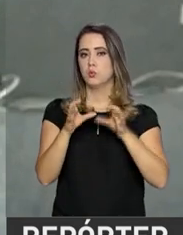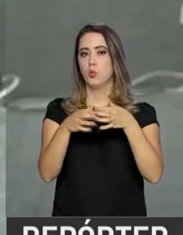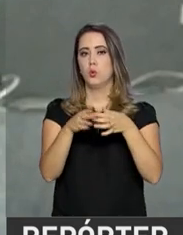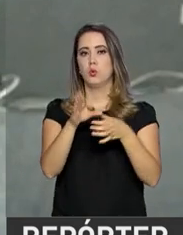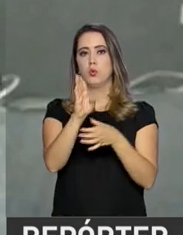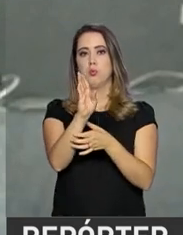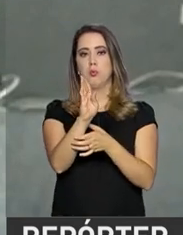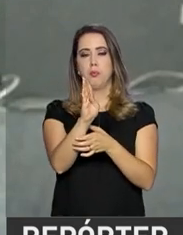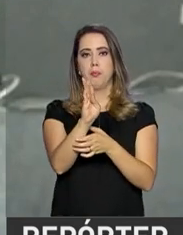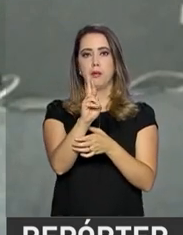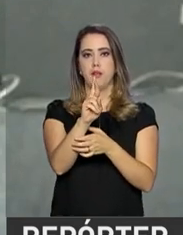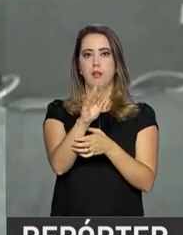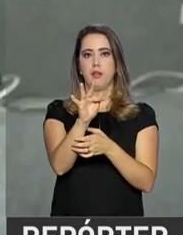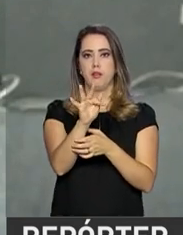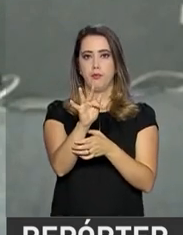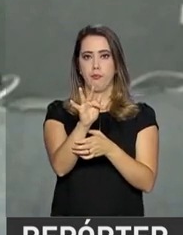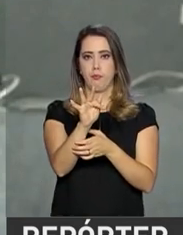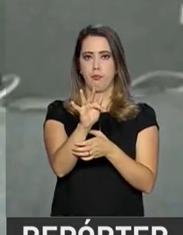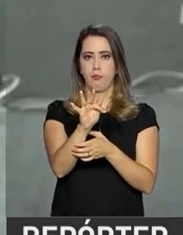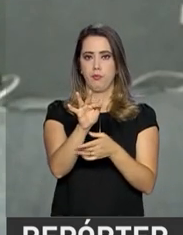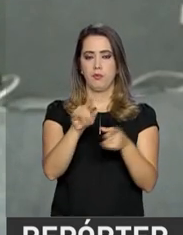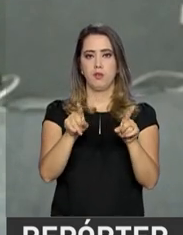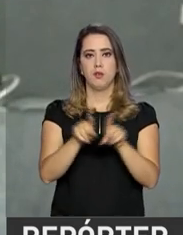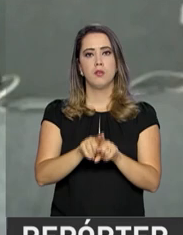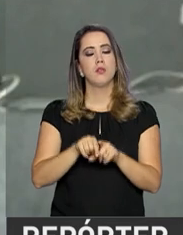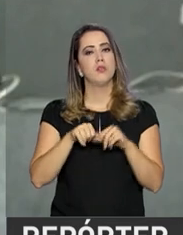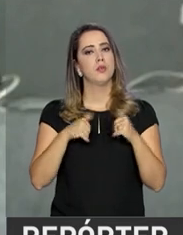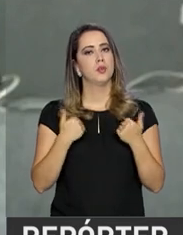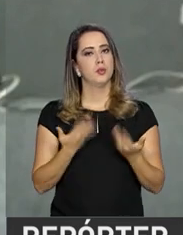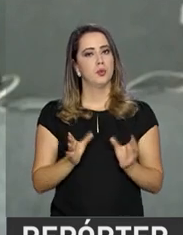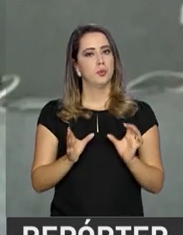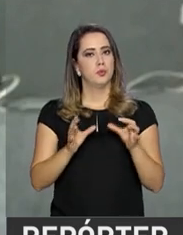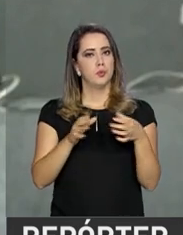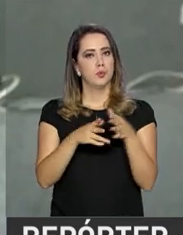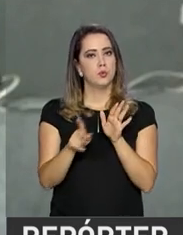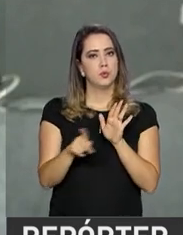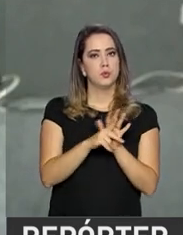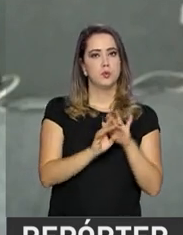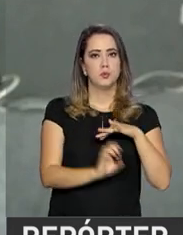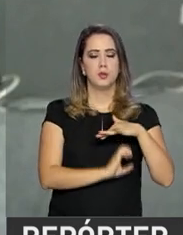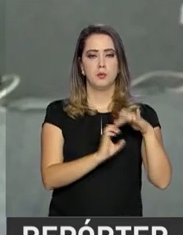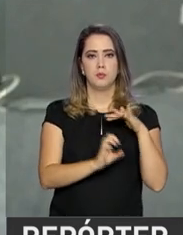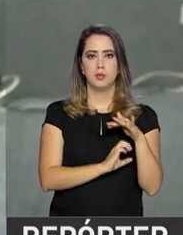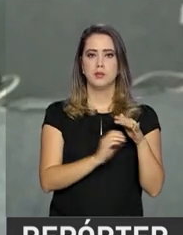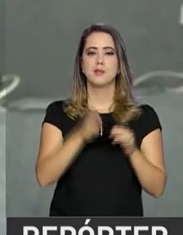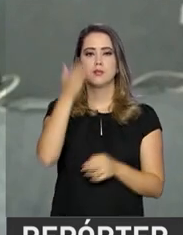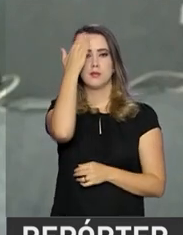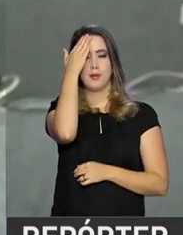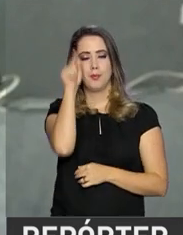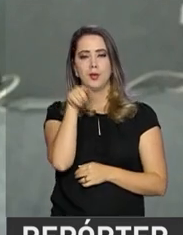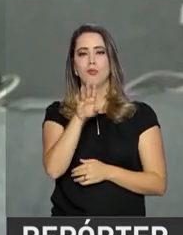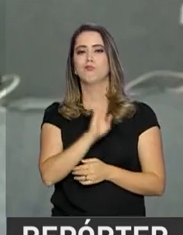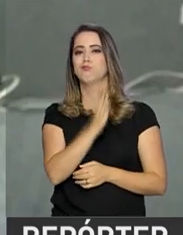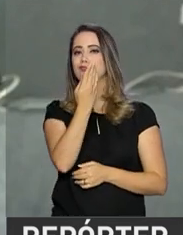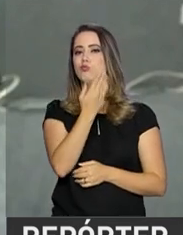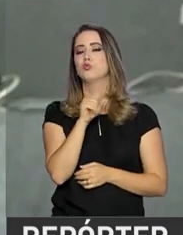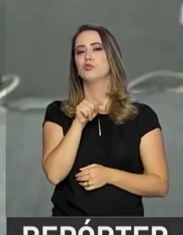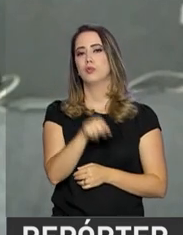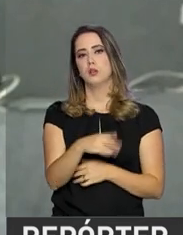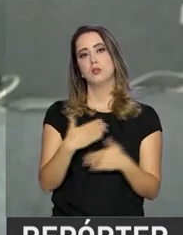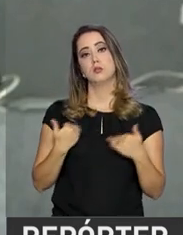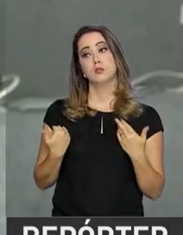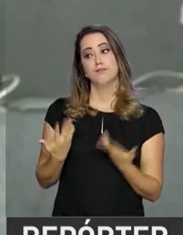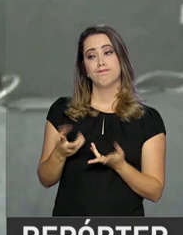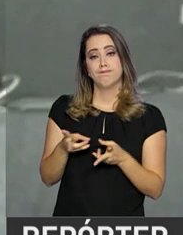brf ainda de acordo com a pf executivos e técnicos da empresa investigada sabia das fraudes também foram